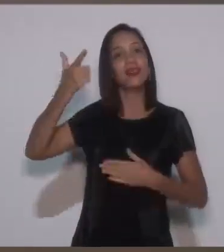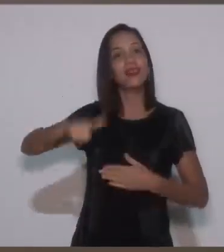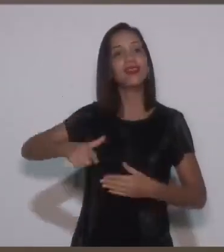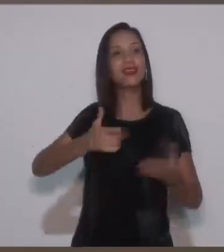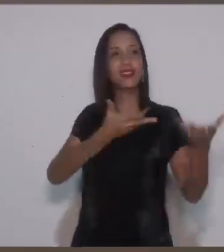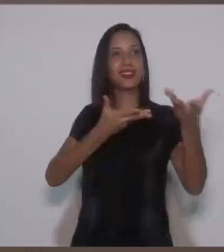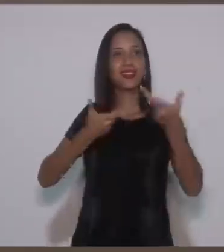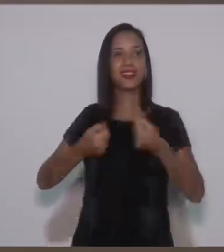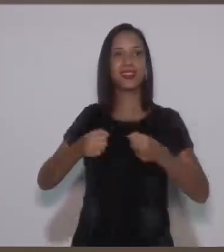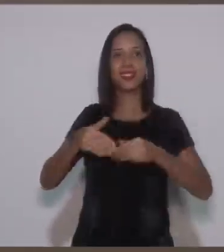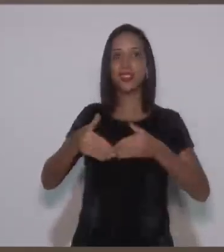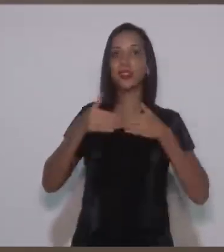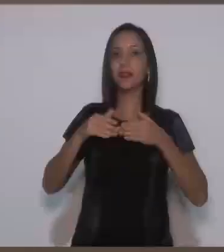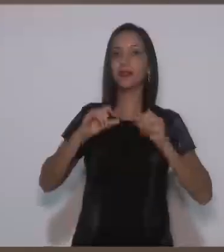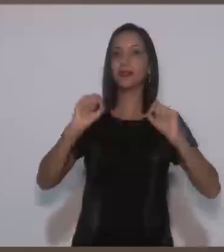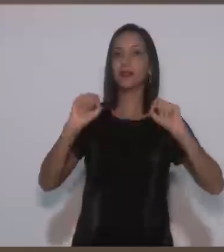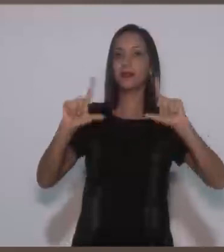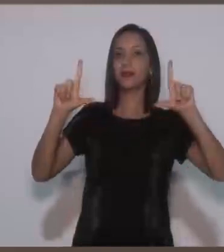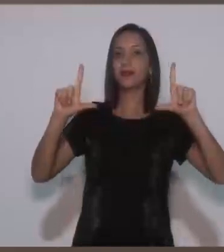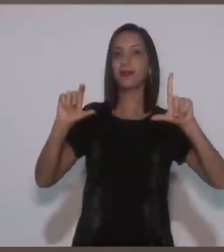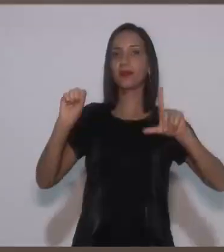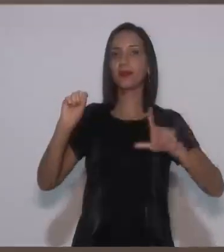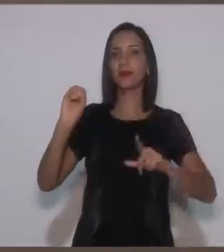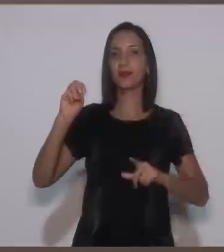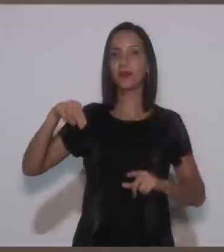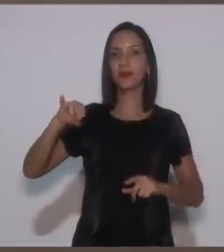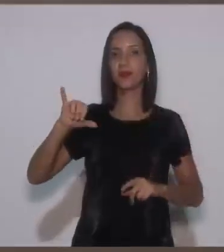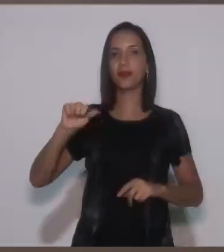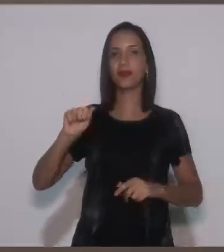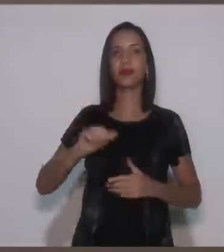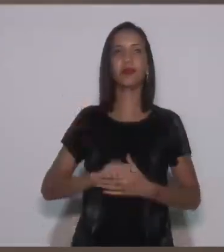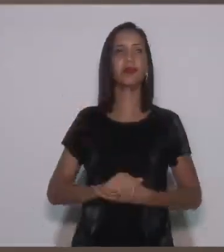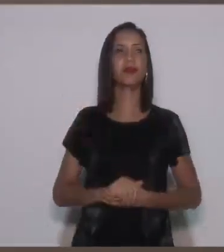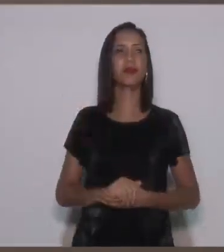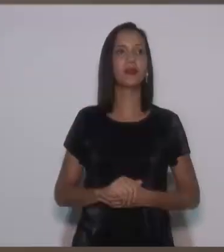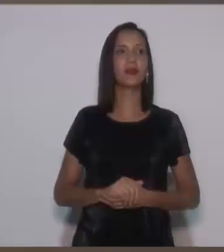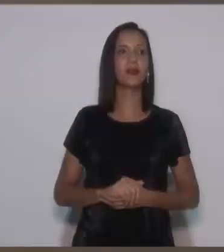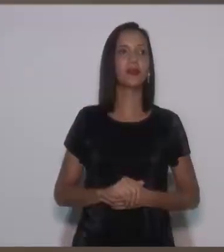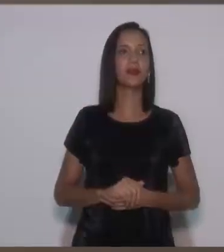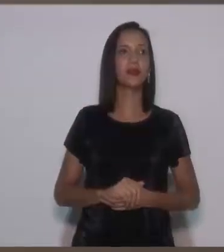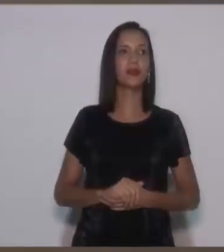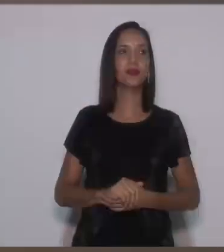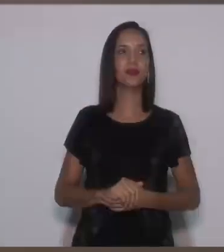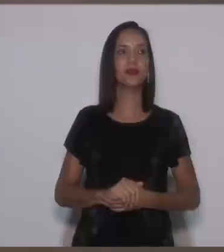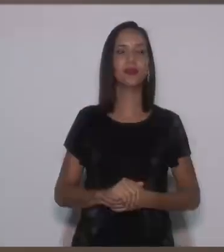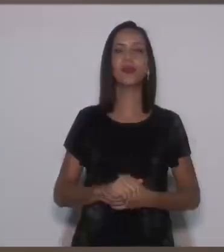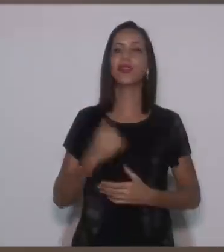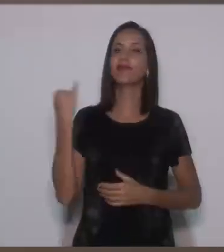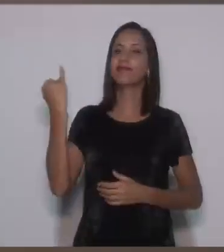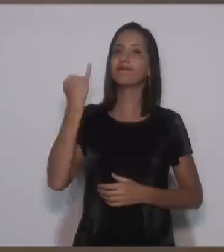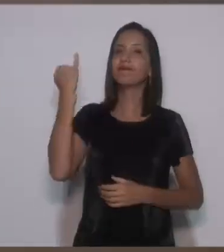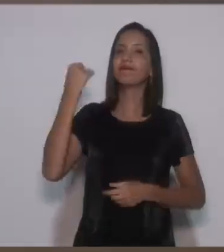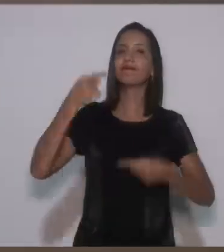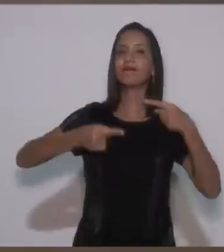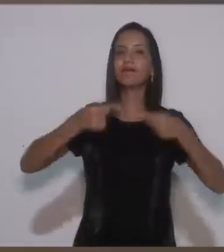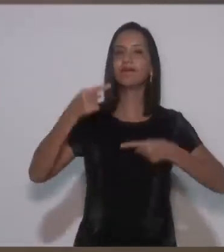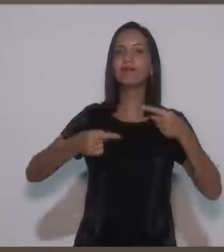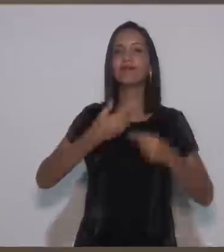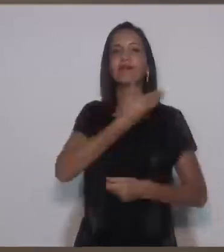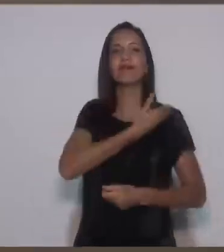Coloca para mim, Sonia, por favor, para a gente reforçar a importância de discutir política pública, não é?